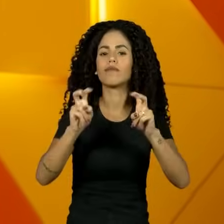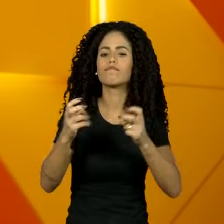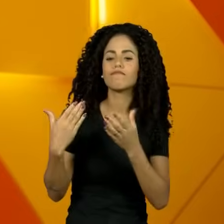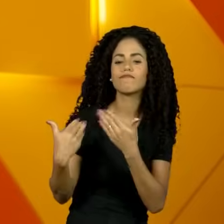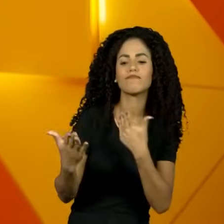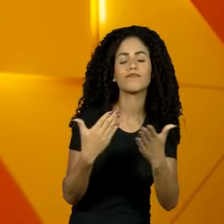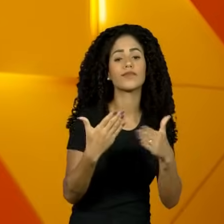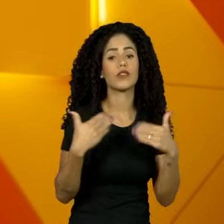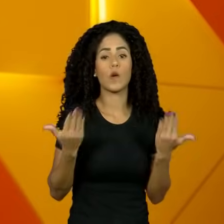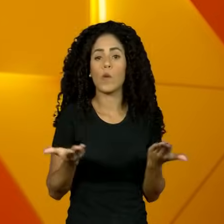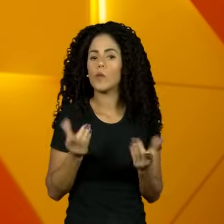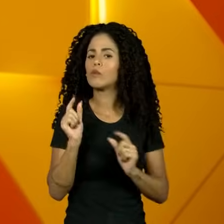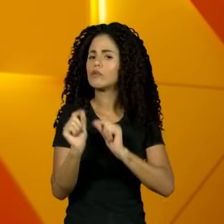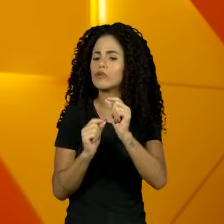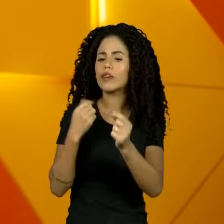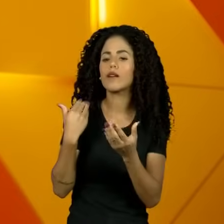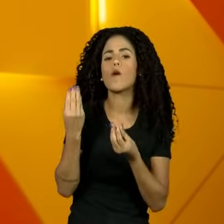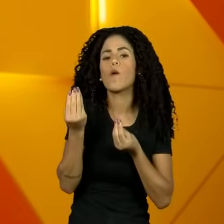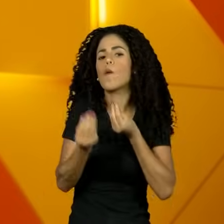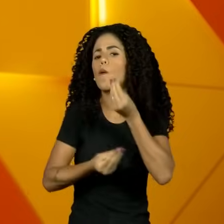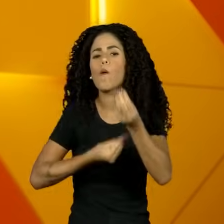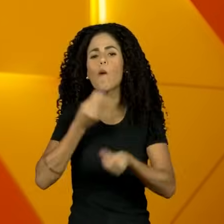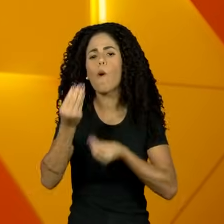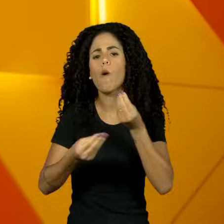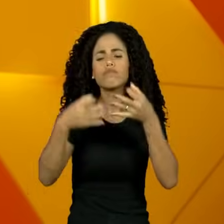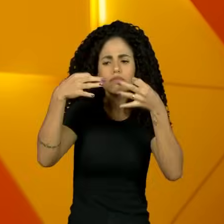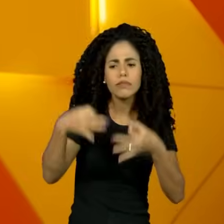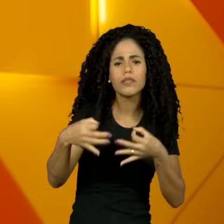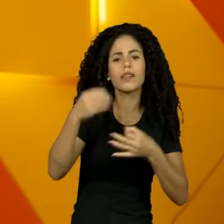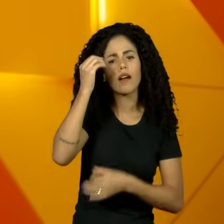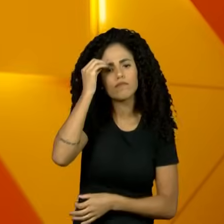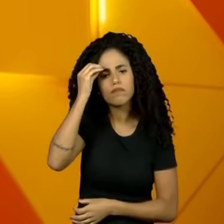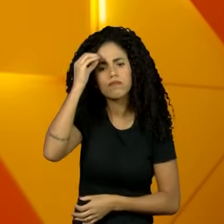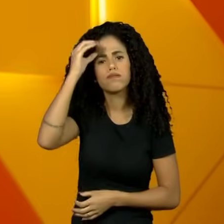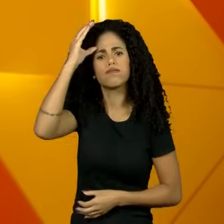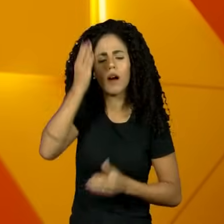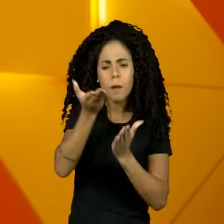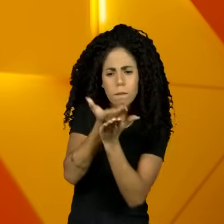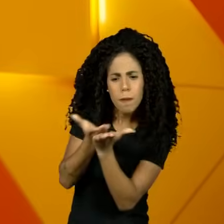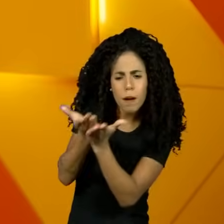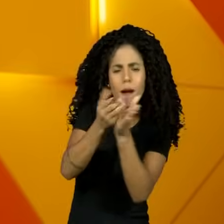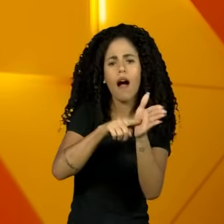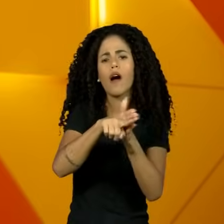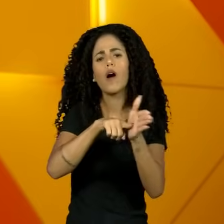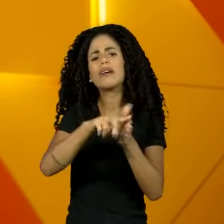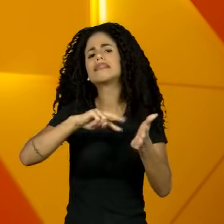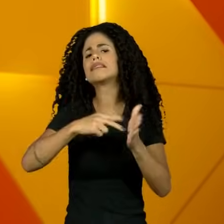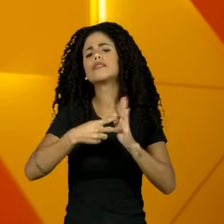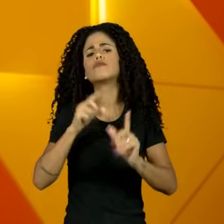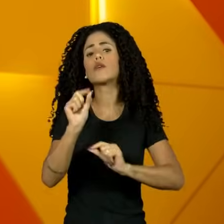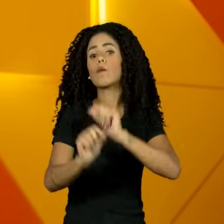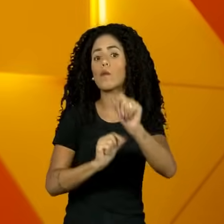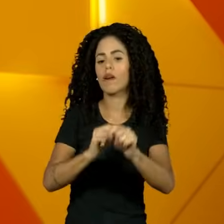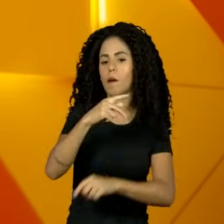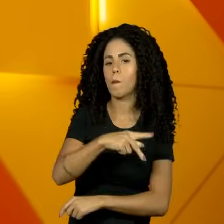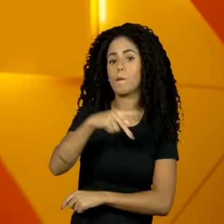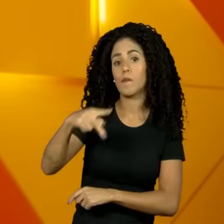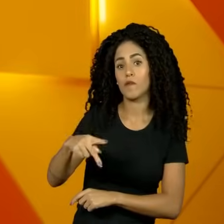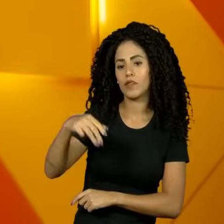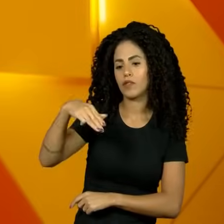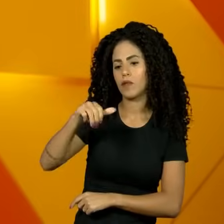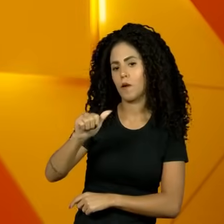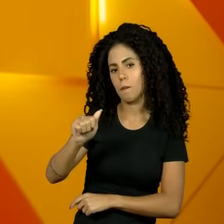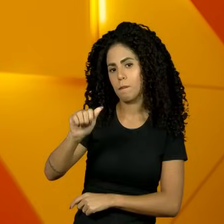de hoje, a gente vai discutir o que é que define intelectualidade. Nós conversamos com o professor de Sociologia, Matheus